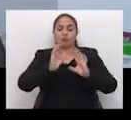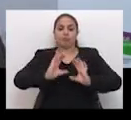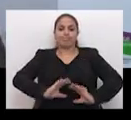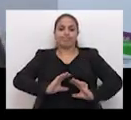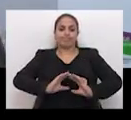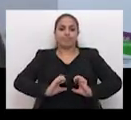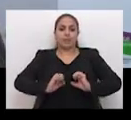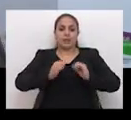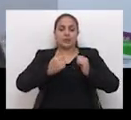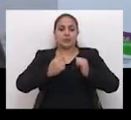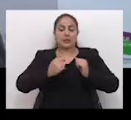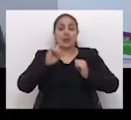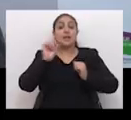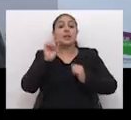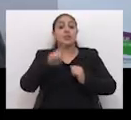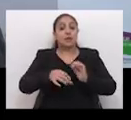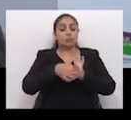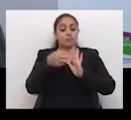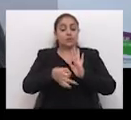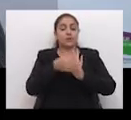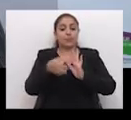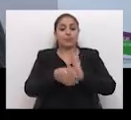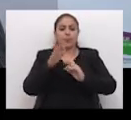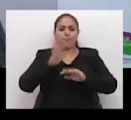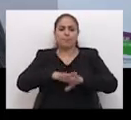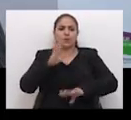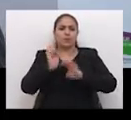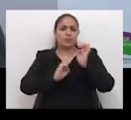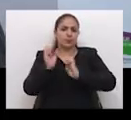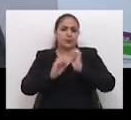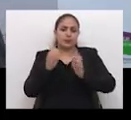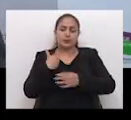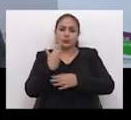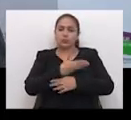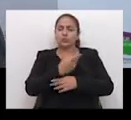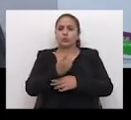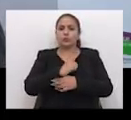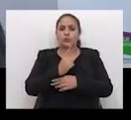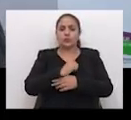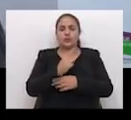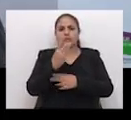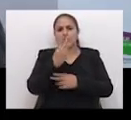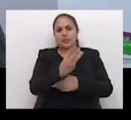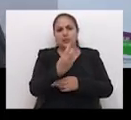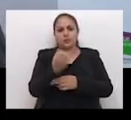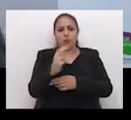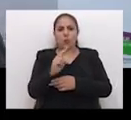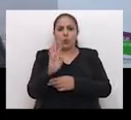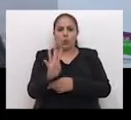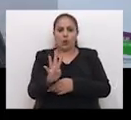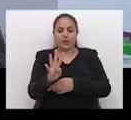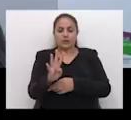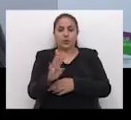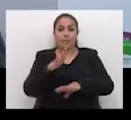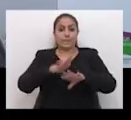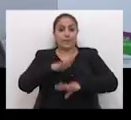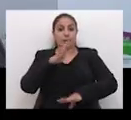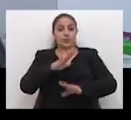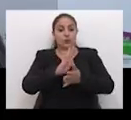a nossa posição é de que quanto mais empresas nós tivermos, 3 ou 4